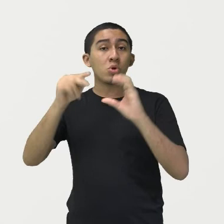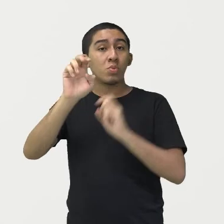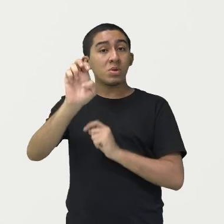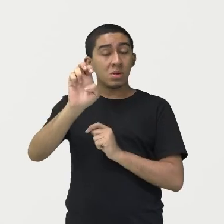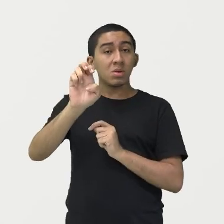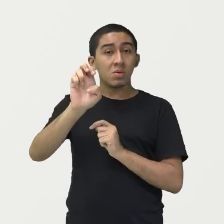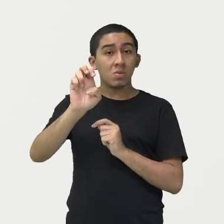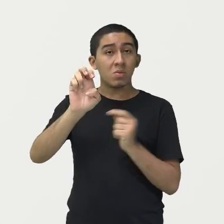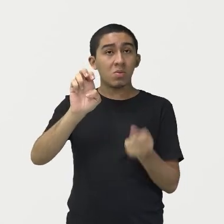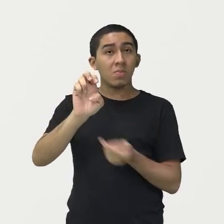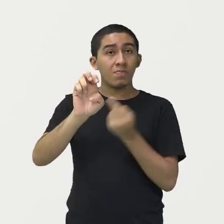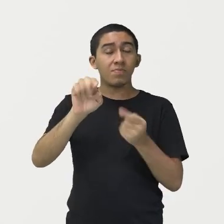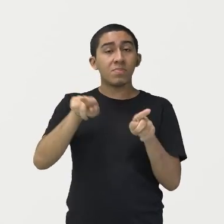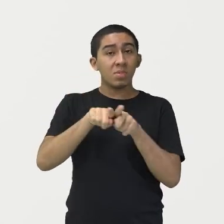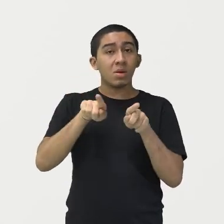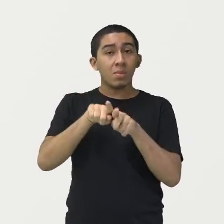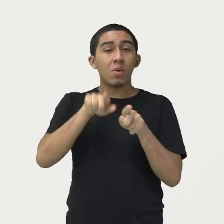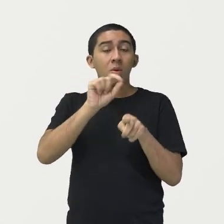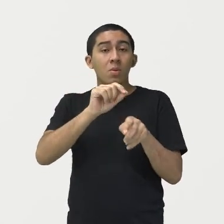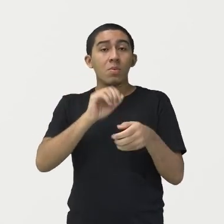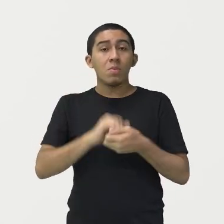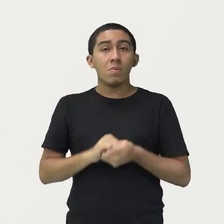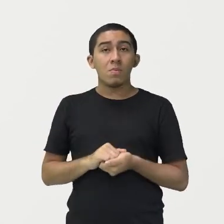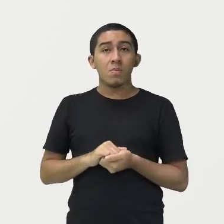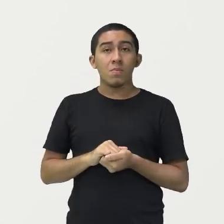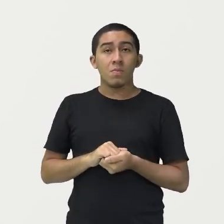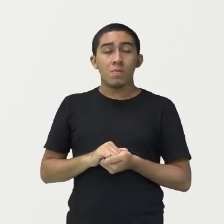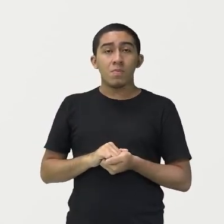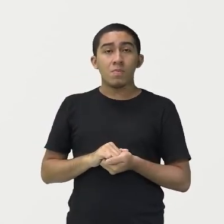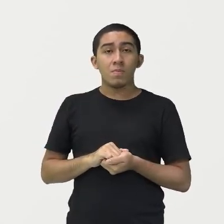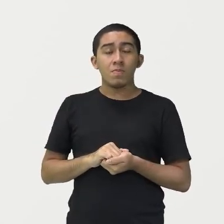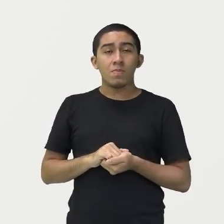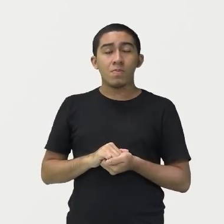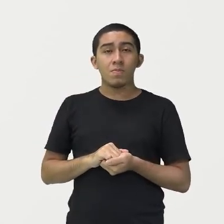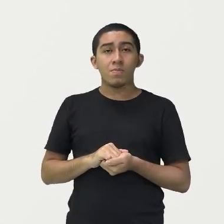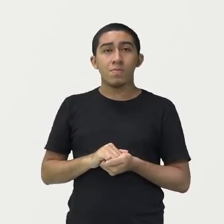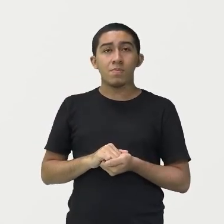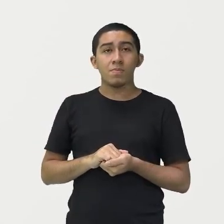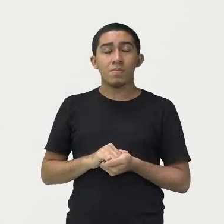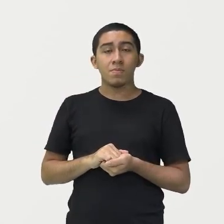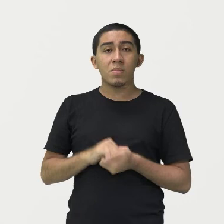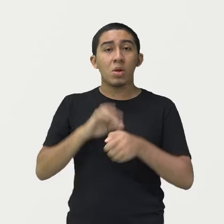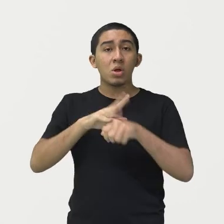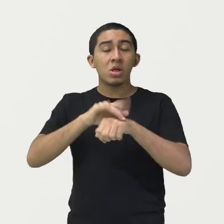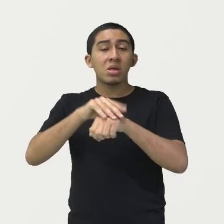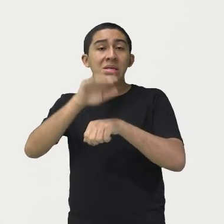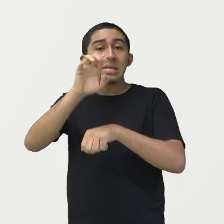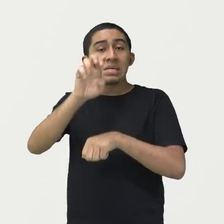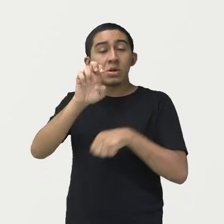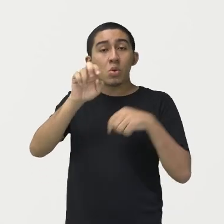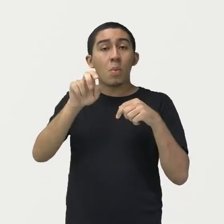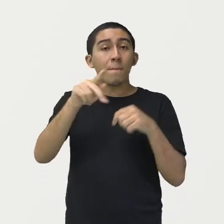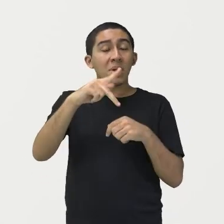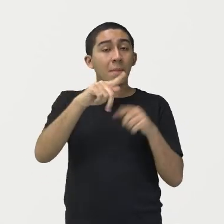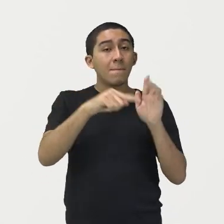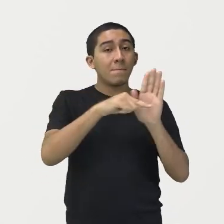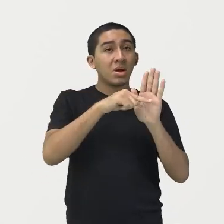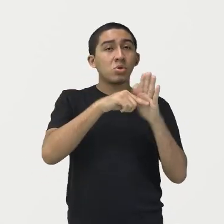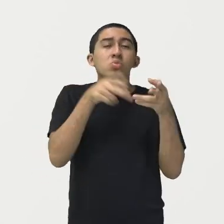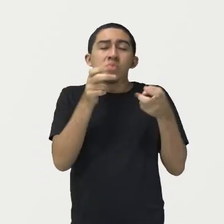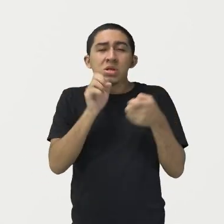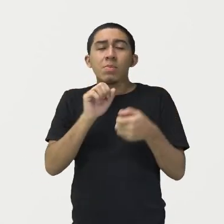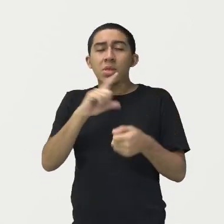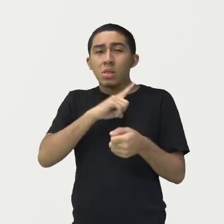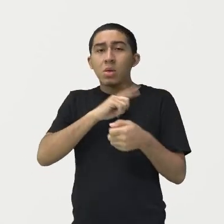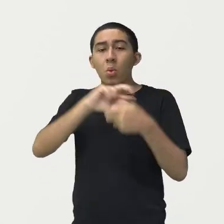que a gente chama também de doença 5p-. Aqui você tem um cromossomo normal e reparem